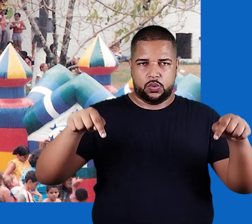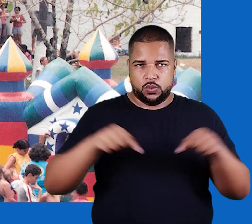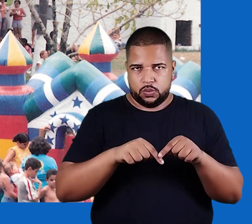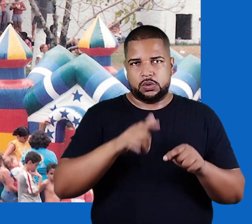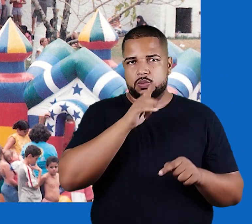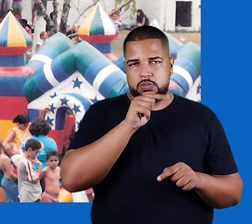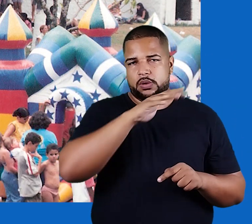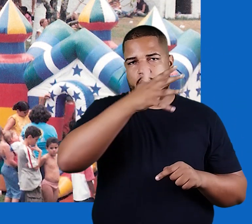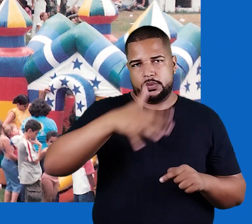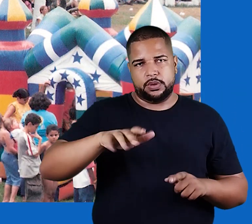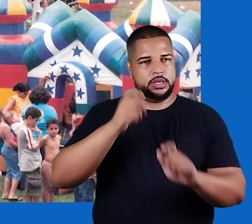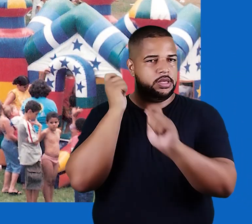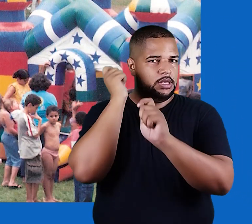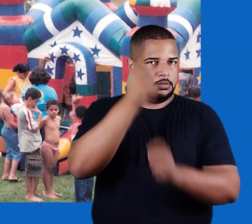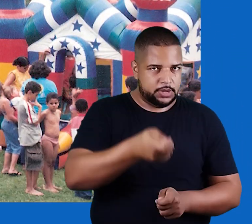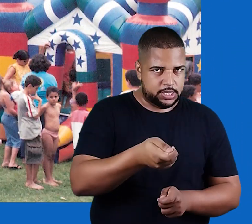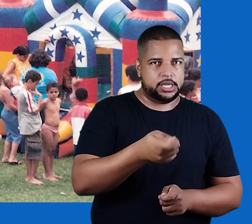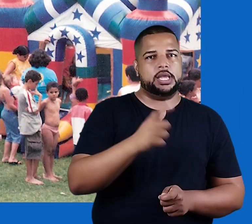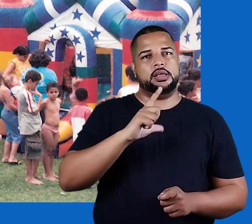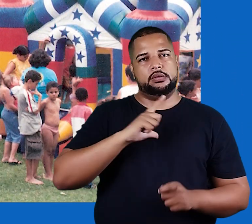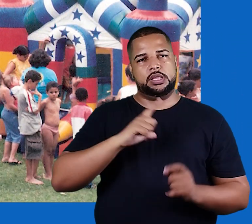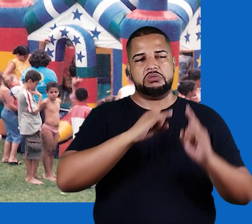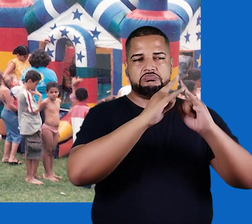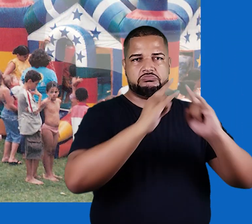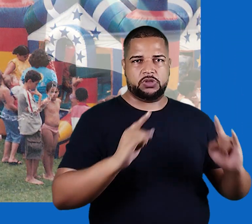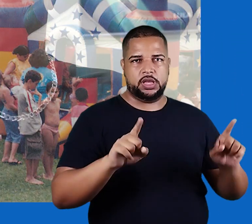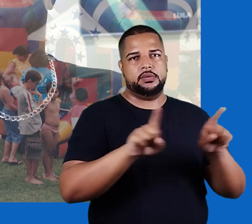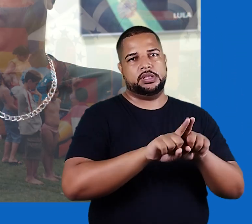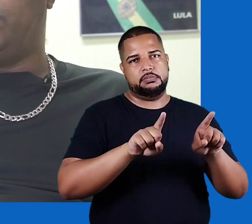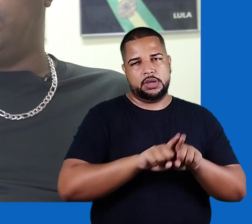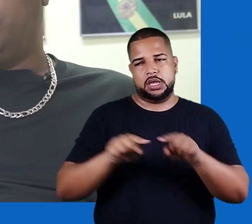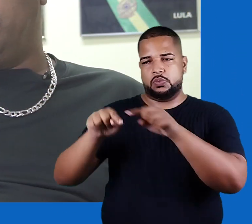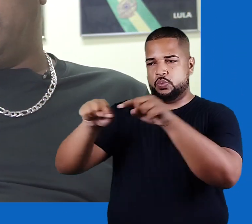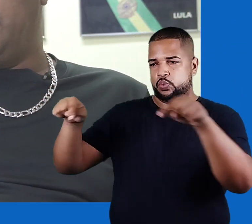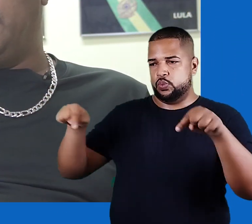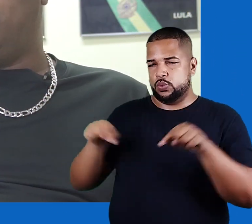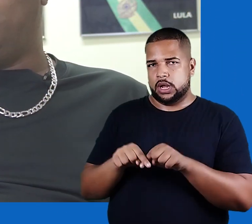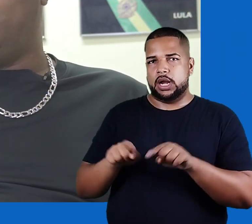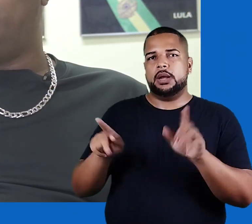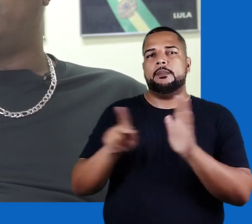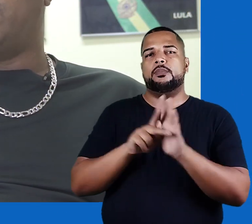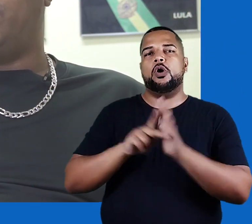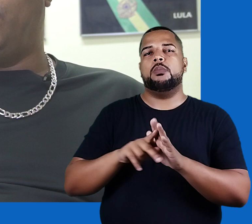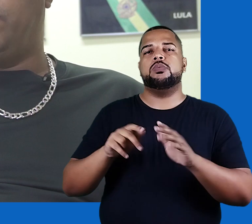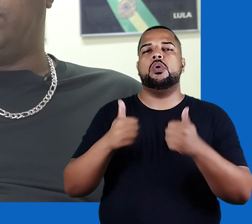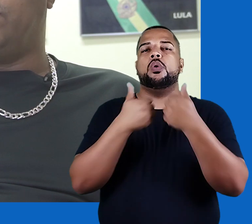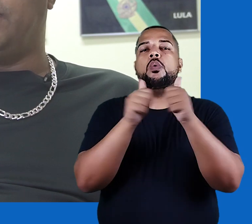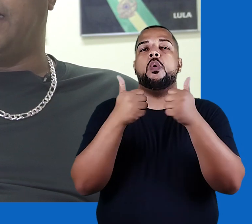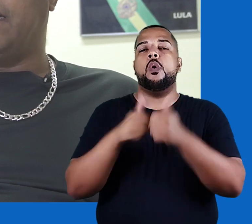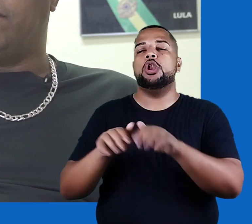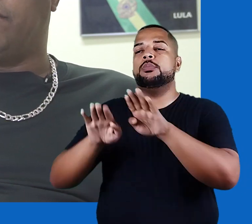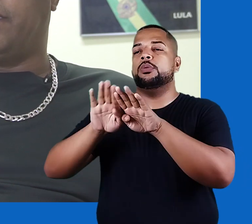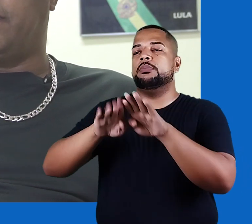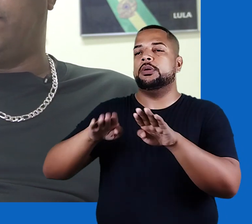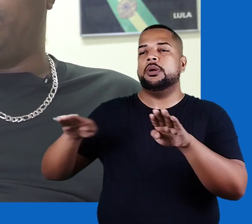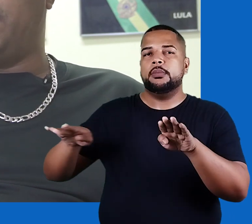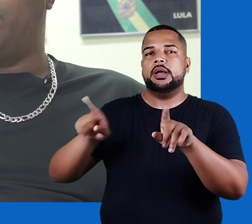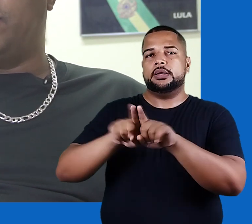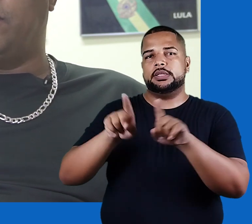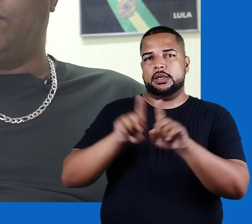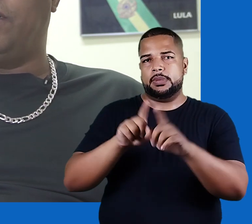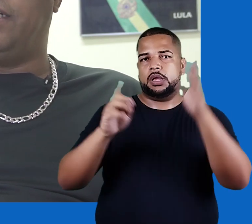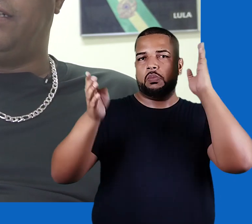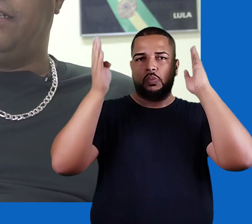também, Brigadeiro Tobias. Temos um barracão onde a gente guarda os ônibus, aliás, o ônibus e os caminhões do sindicato, aqui no